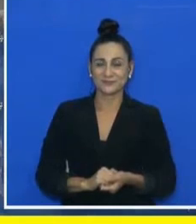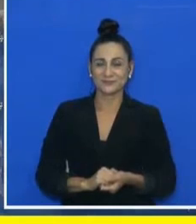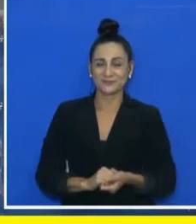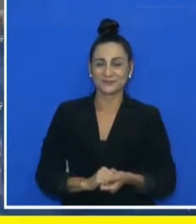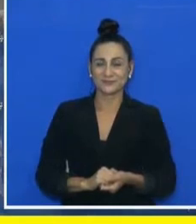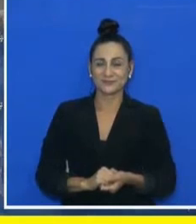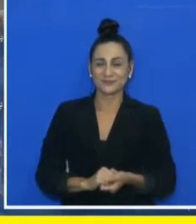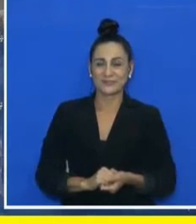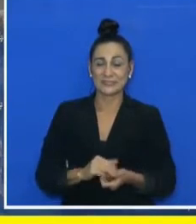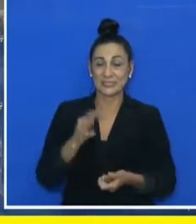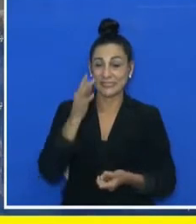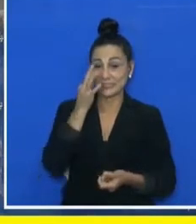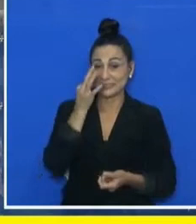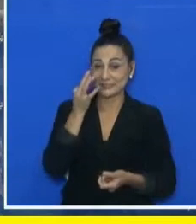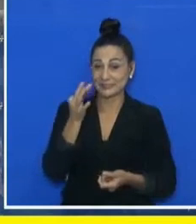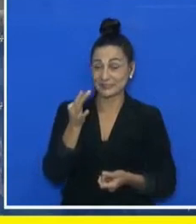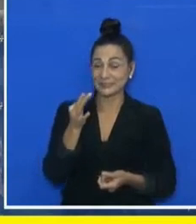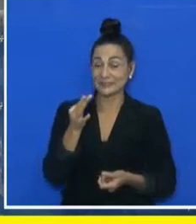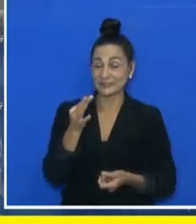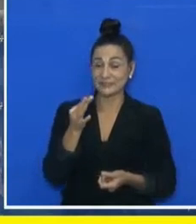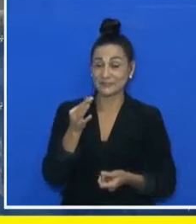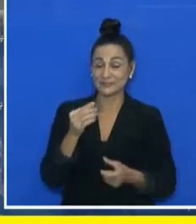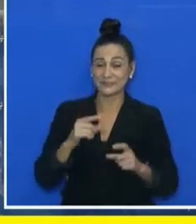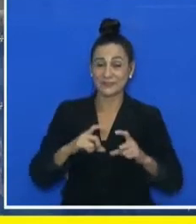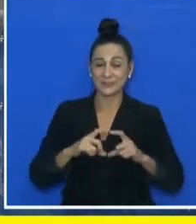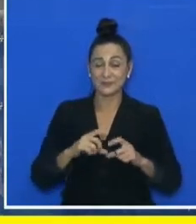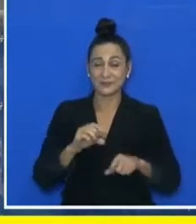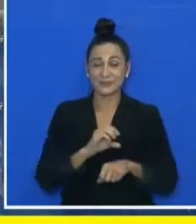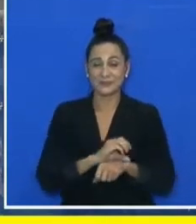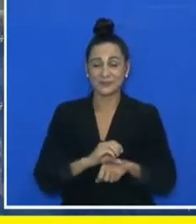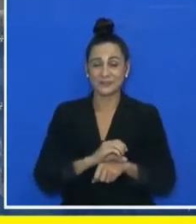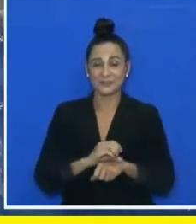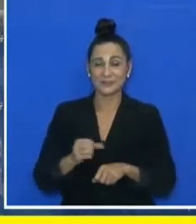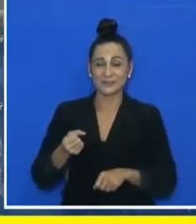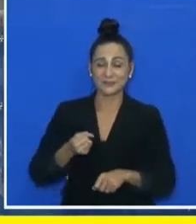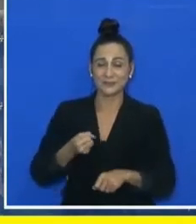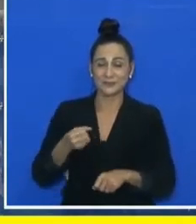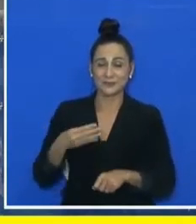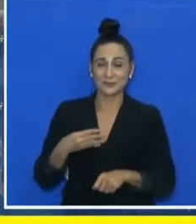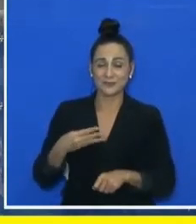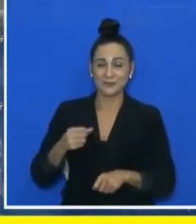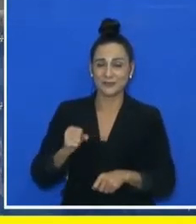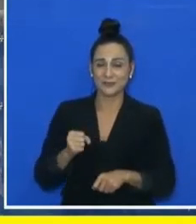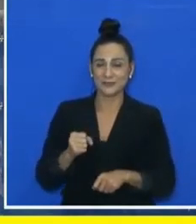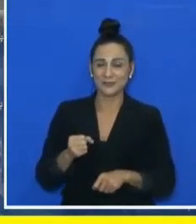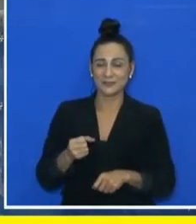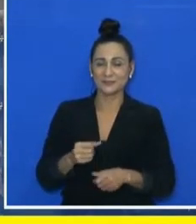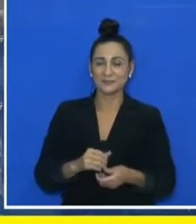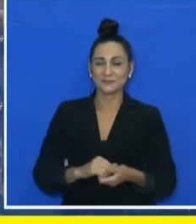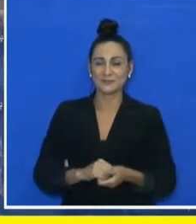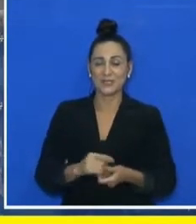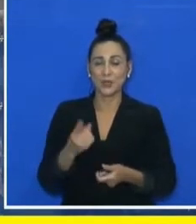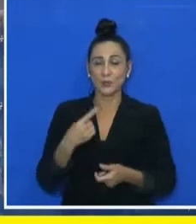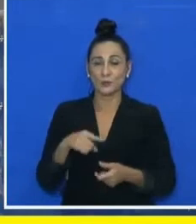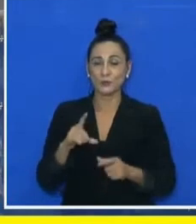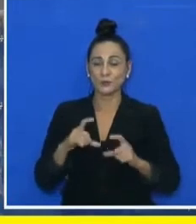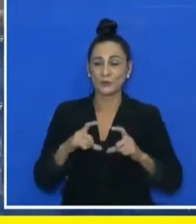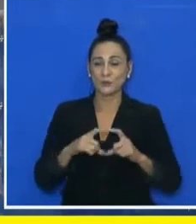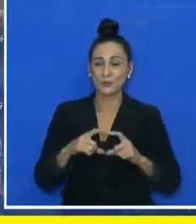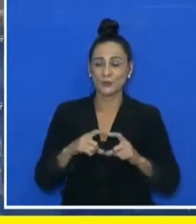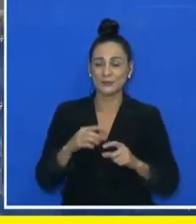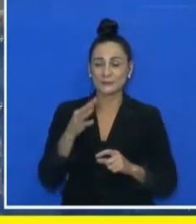Sexta bola, atenção, já temos ela. Bola cinza número 48. E vamos à sétima e última